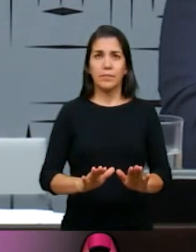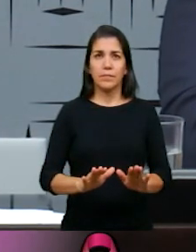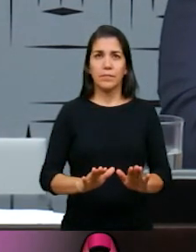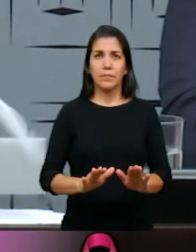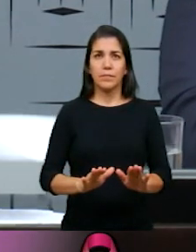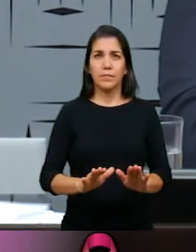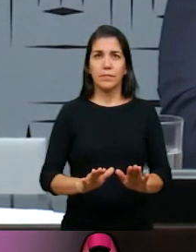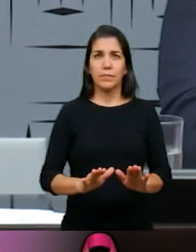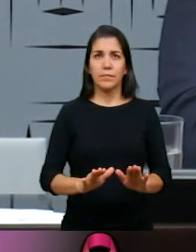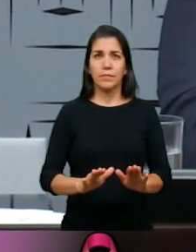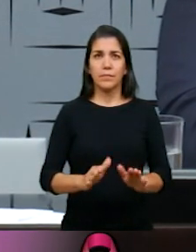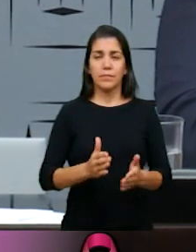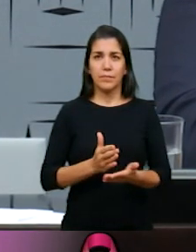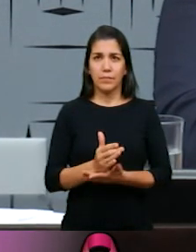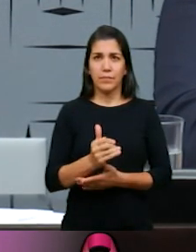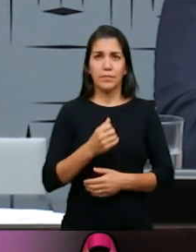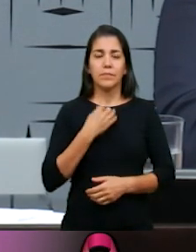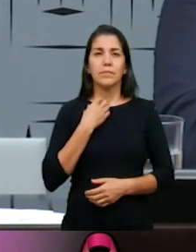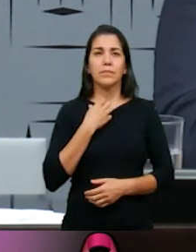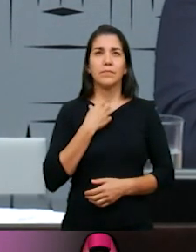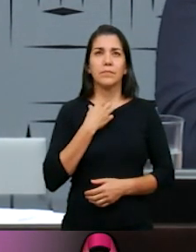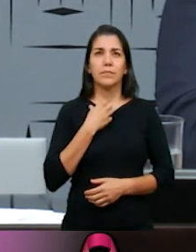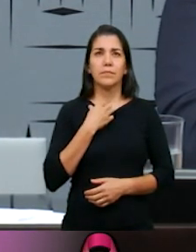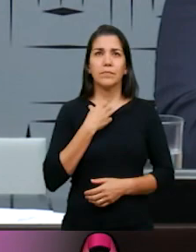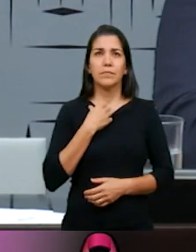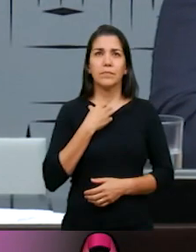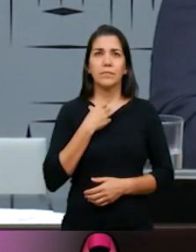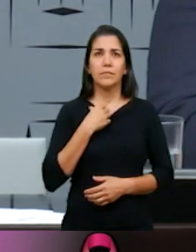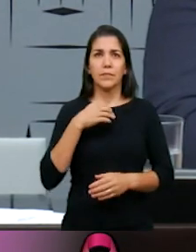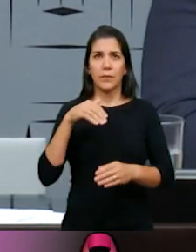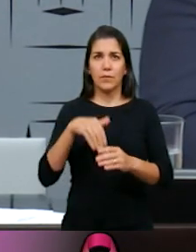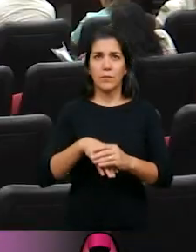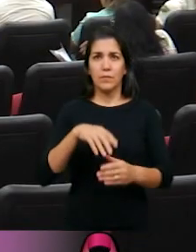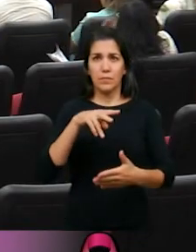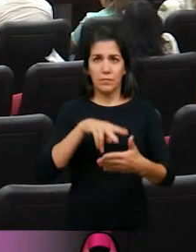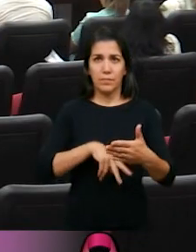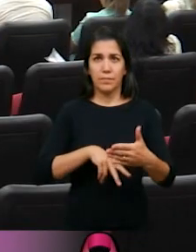estão. Aprovado. Verificação de votação.